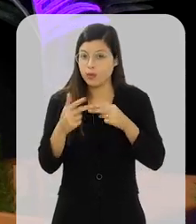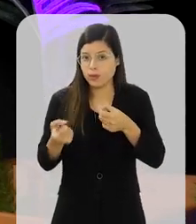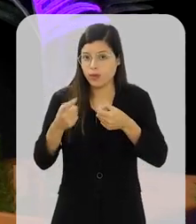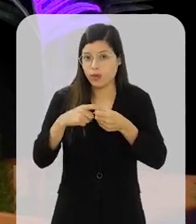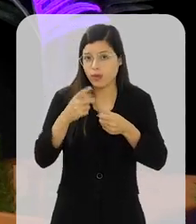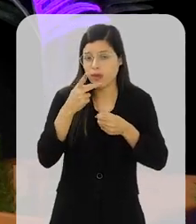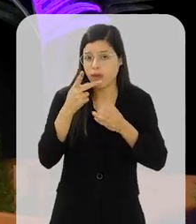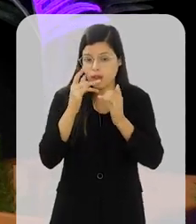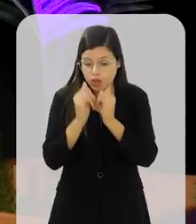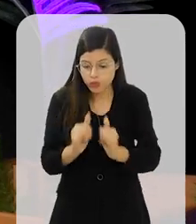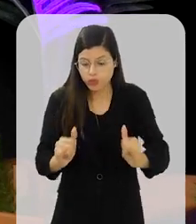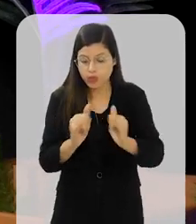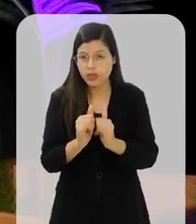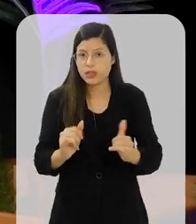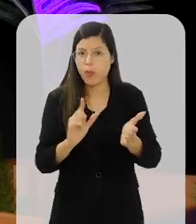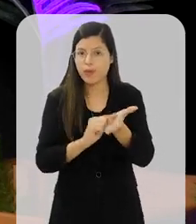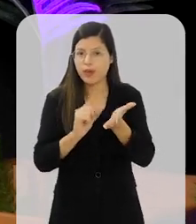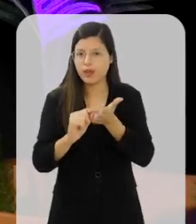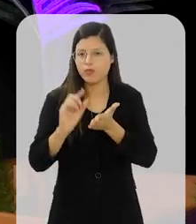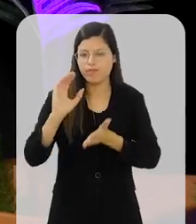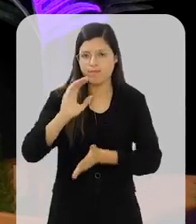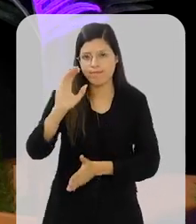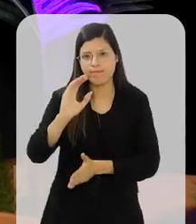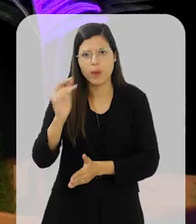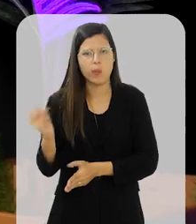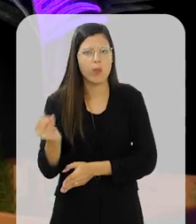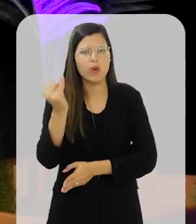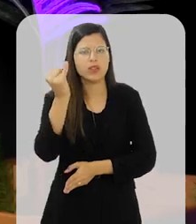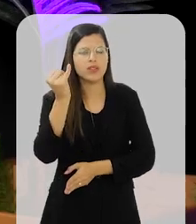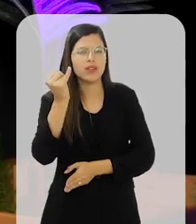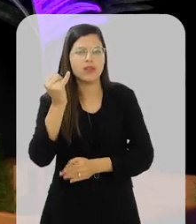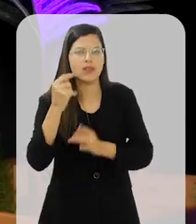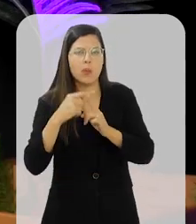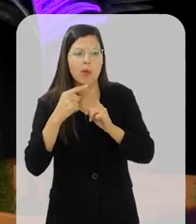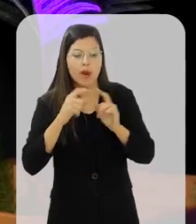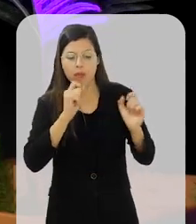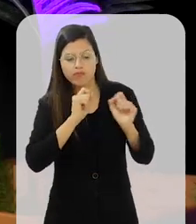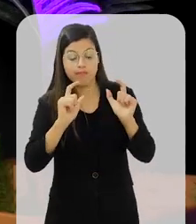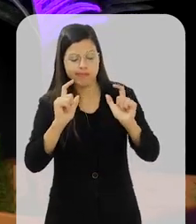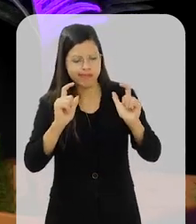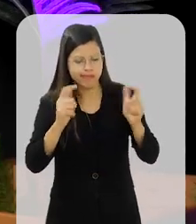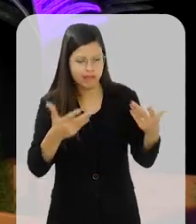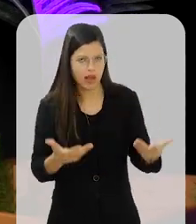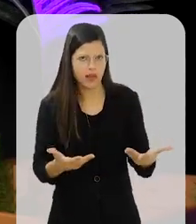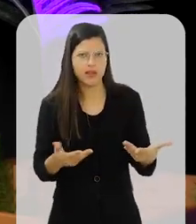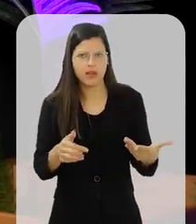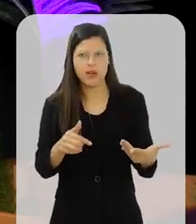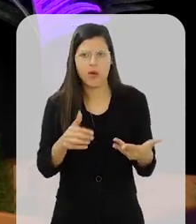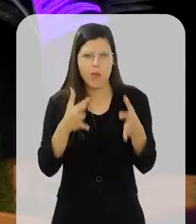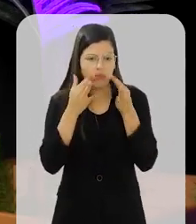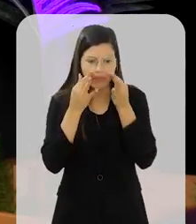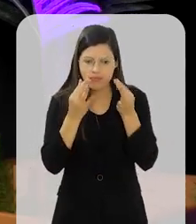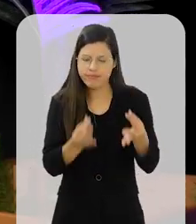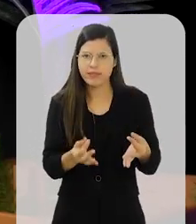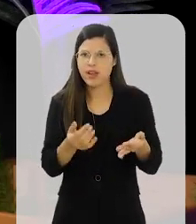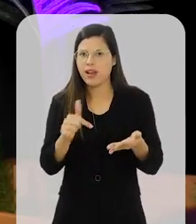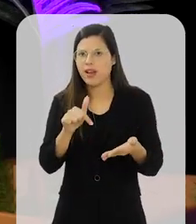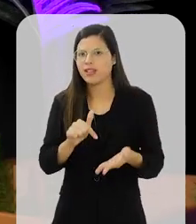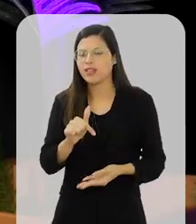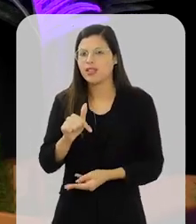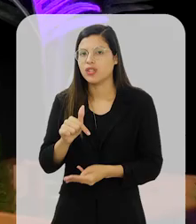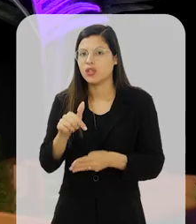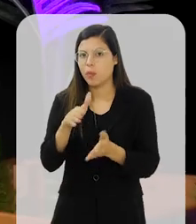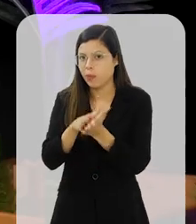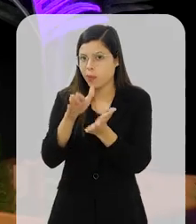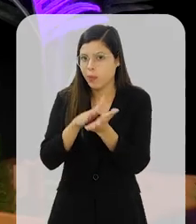volto a dizer, a divulgação em artigo científico ela é importante, porque é o que chama atenção, né? A gente publica